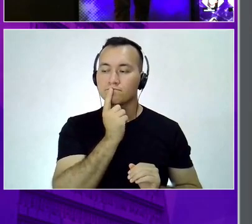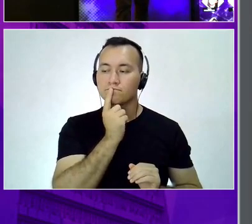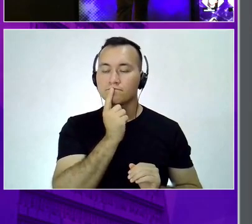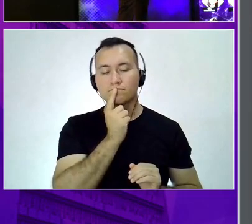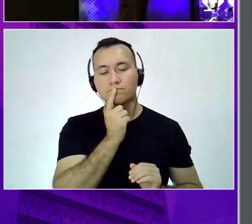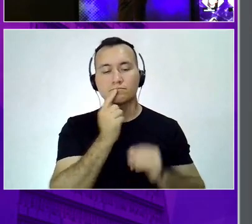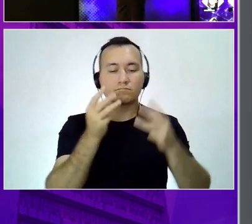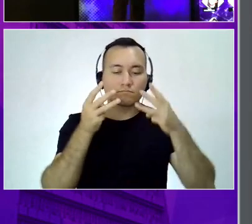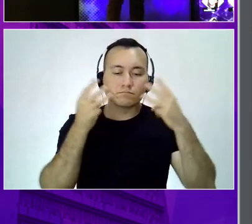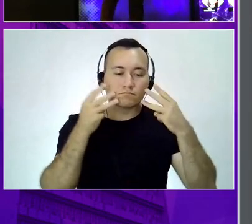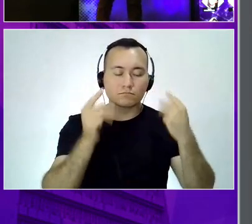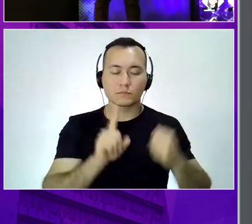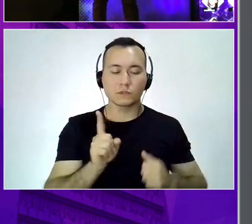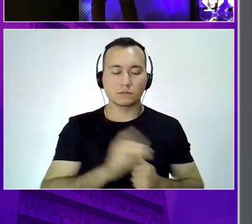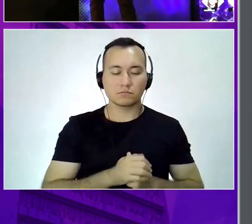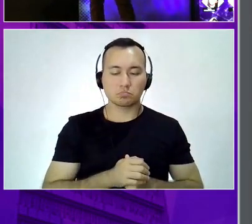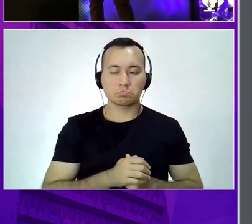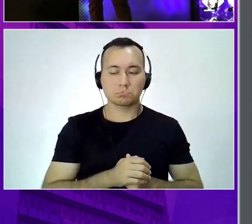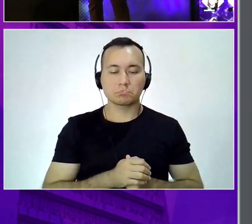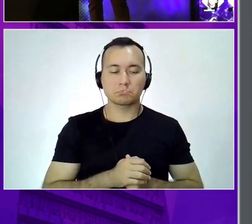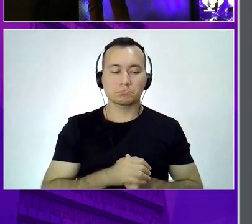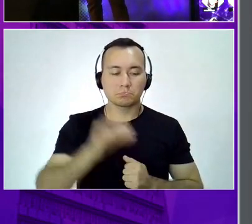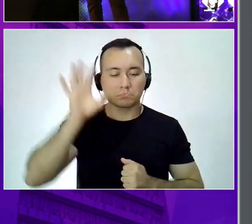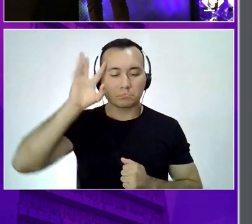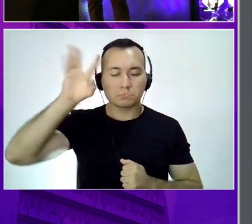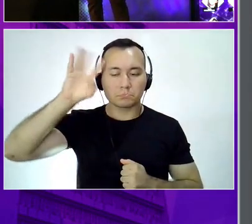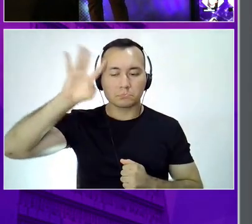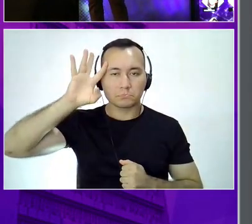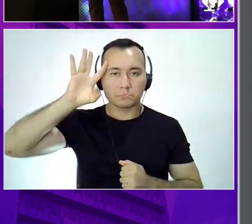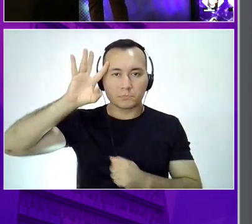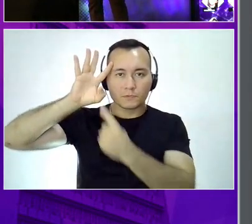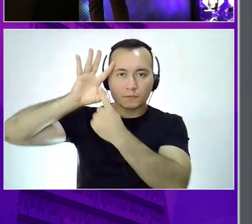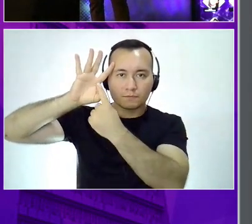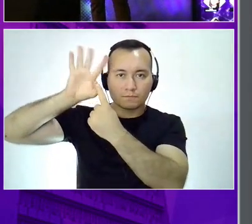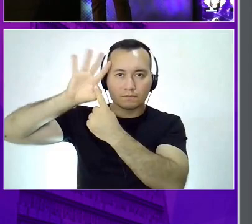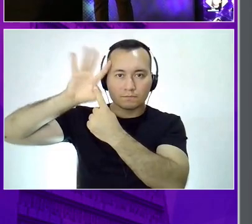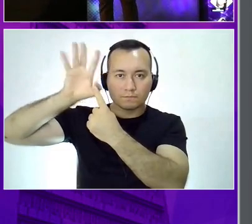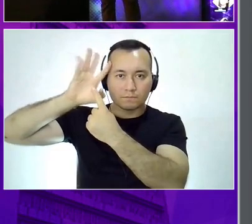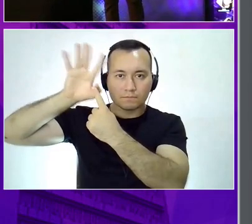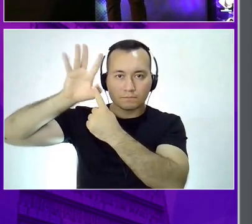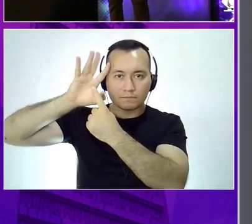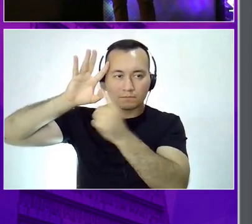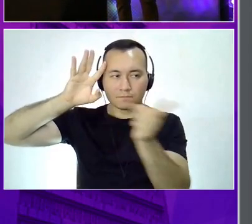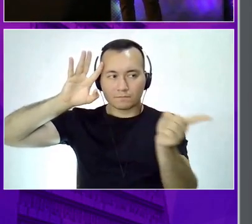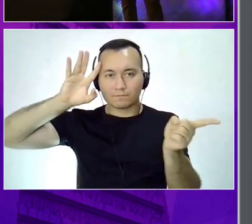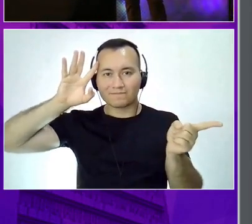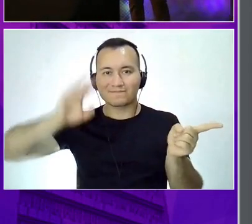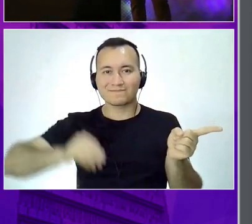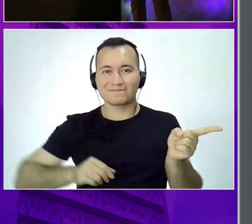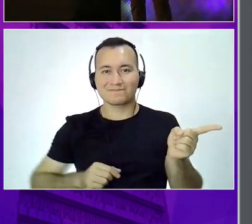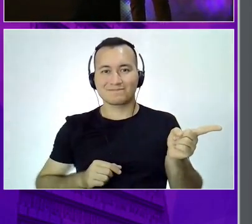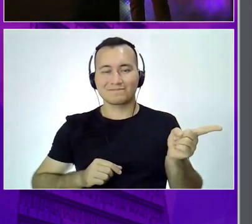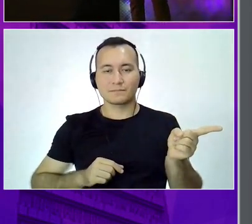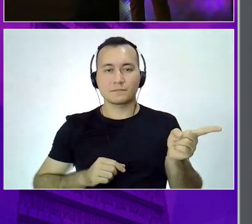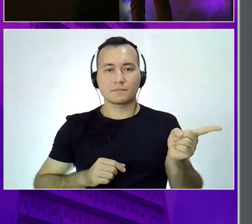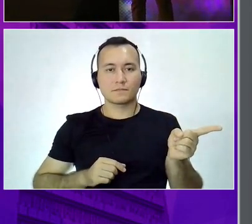passa pelo que a gente chama dos Large Language Model, que tem grande volume de processamento, e quando